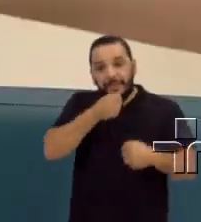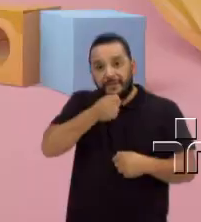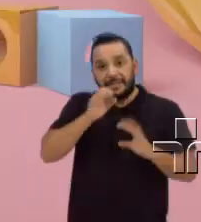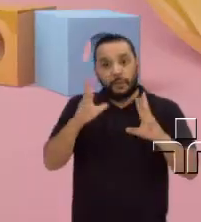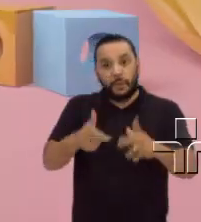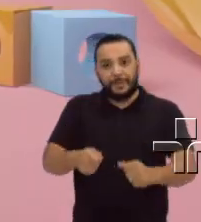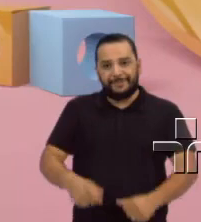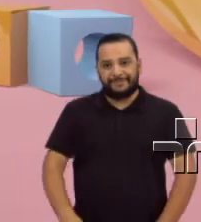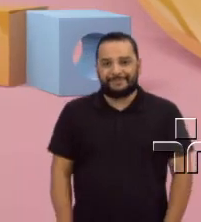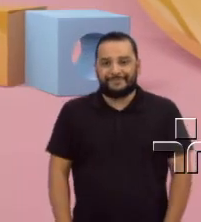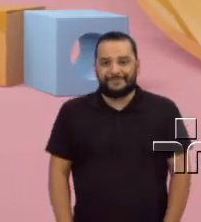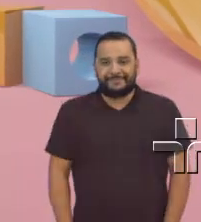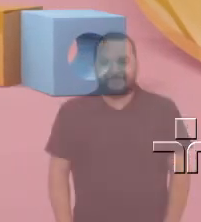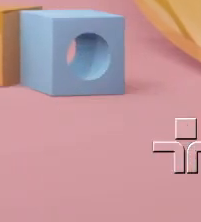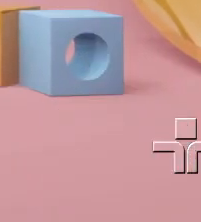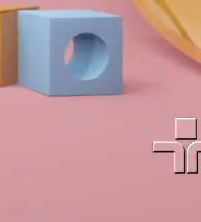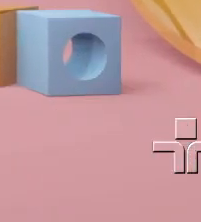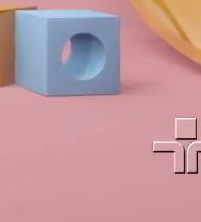completa.